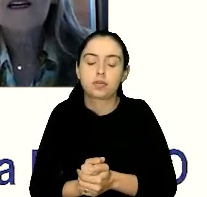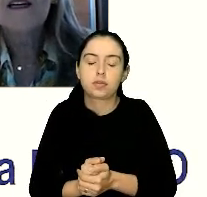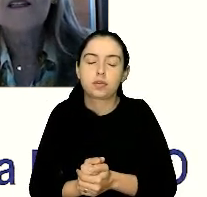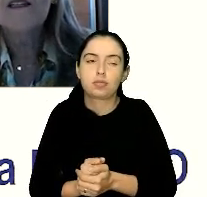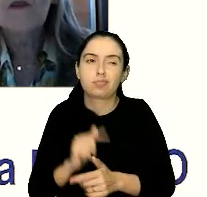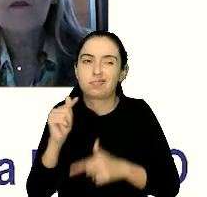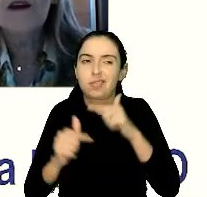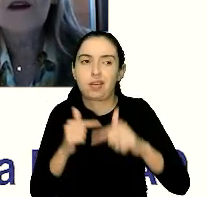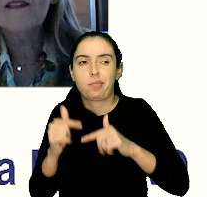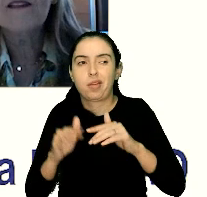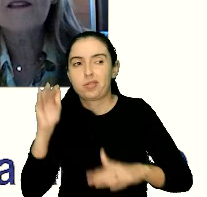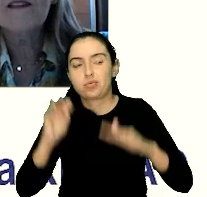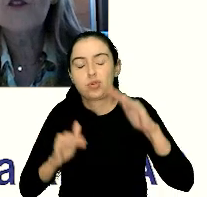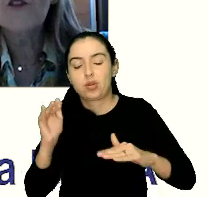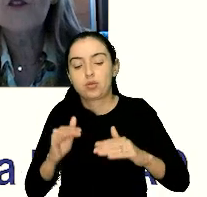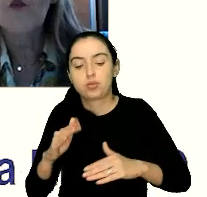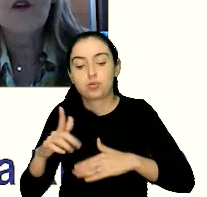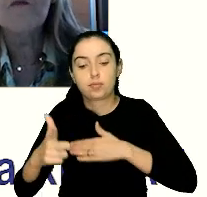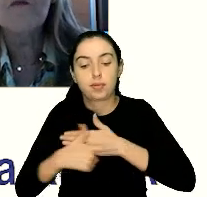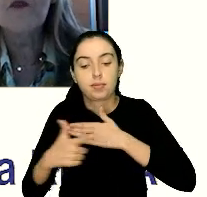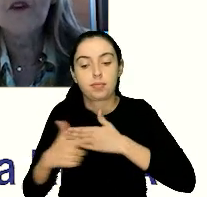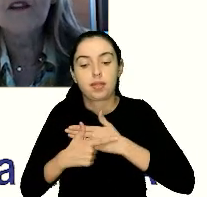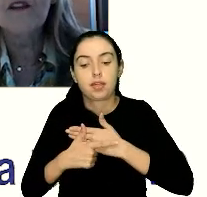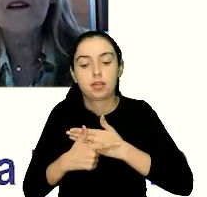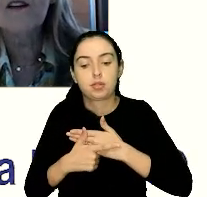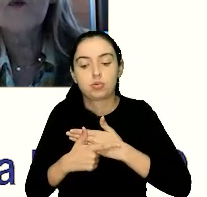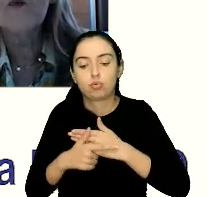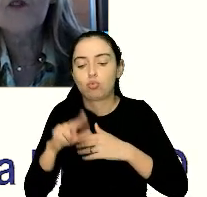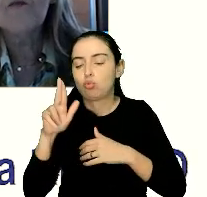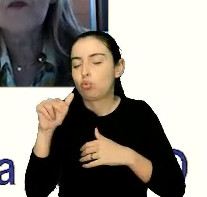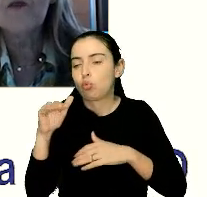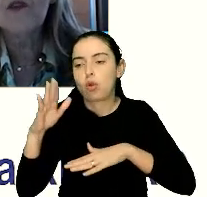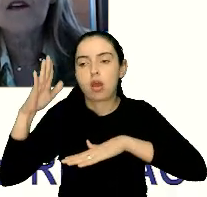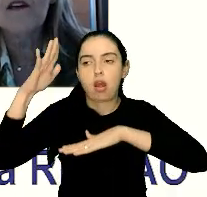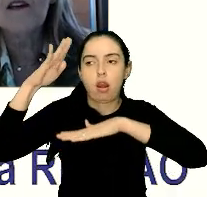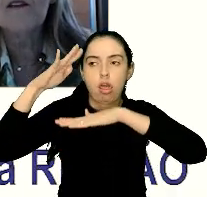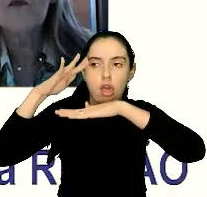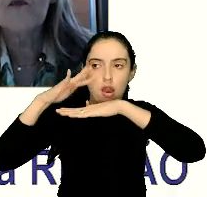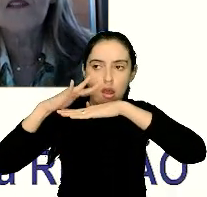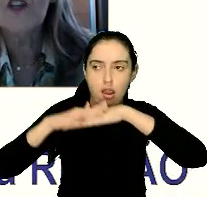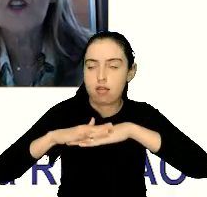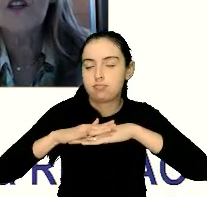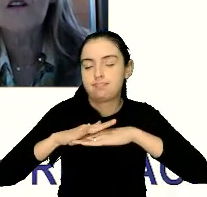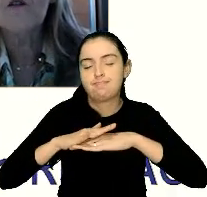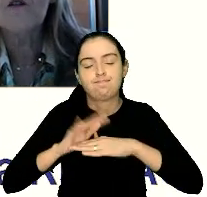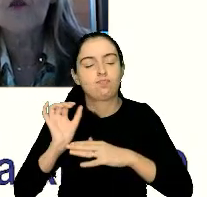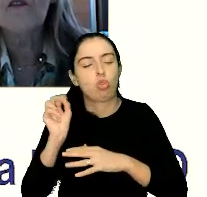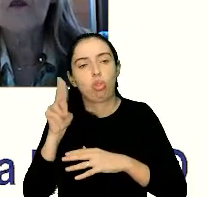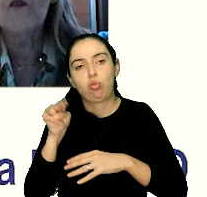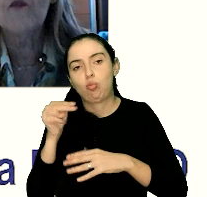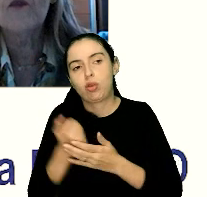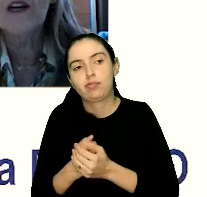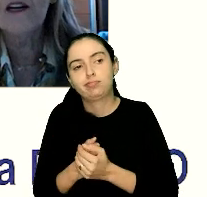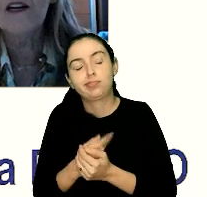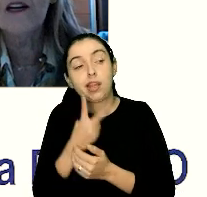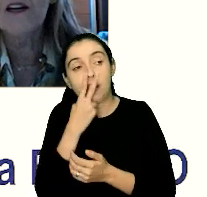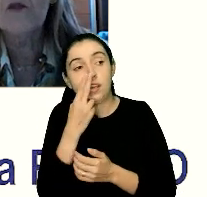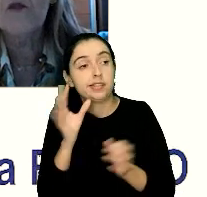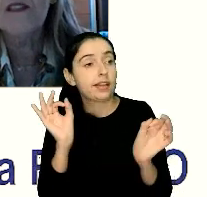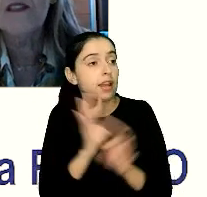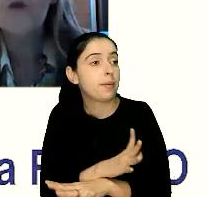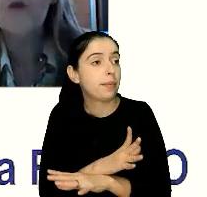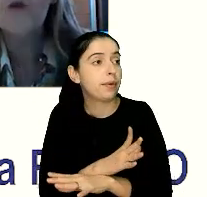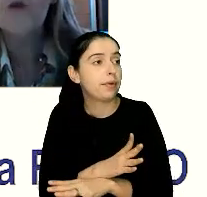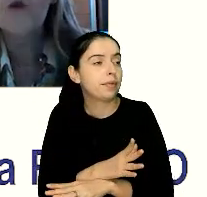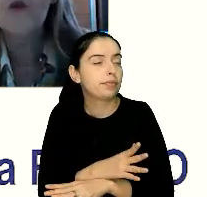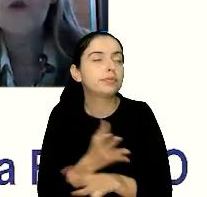atividades. Esses papéis, eles nunca diminuem, né? Eles nunca diminuem. Quando você acha que terminou, aí vem uma outra